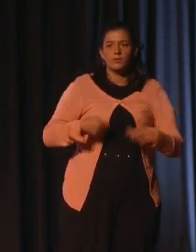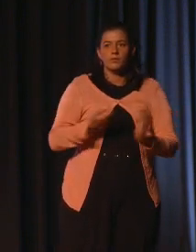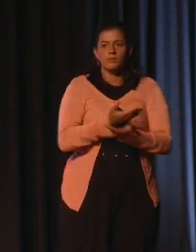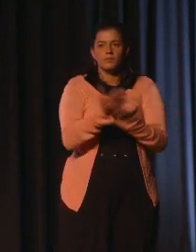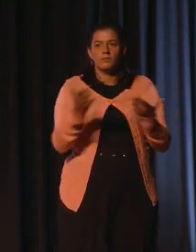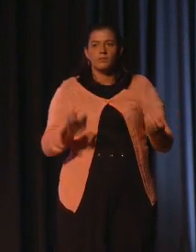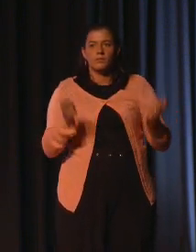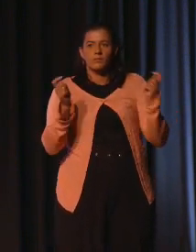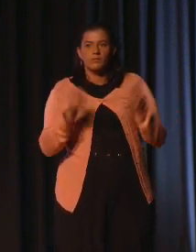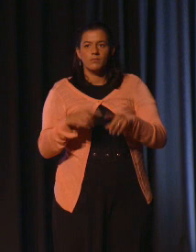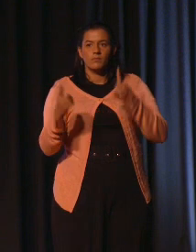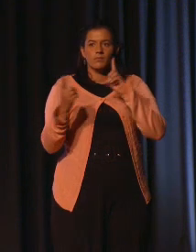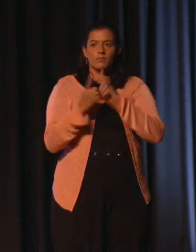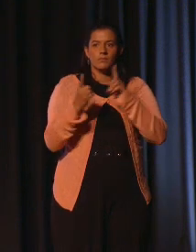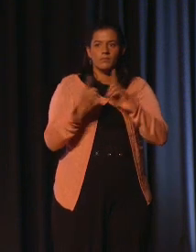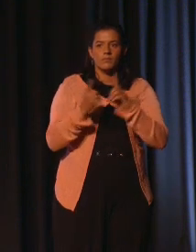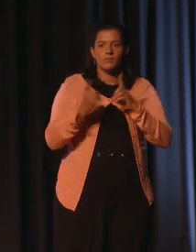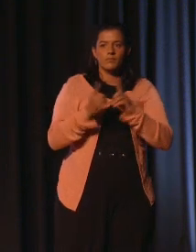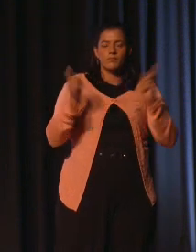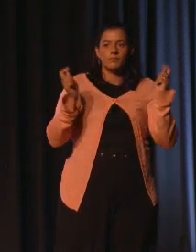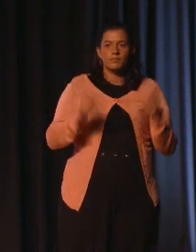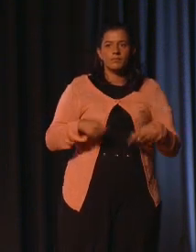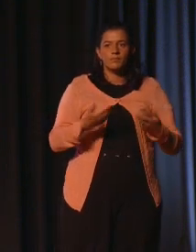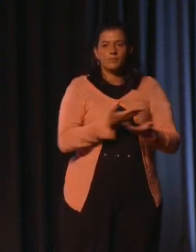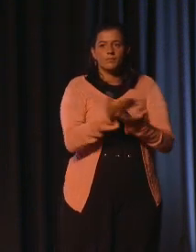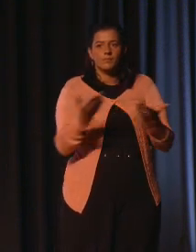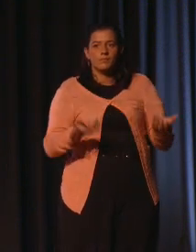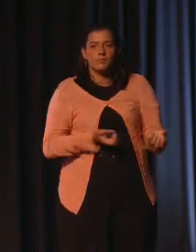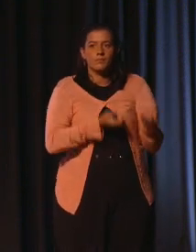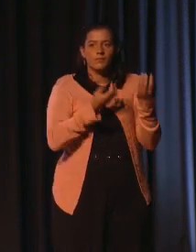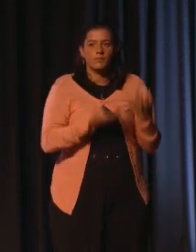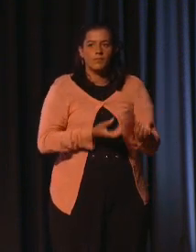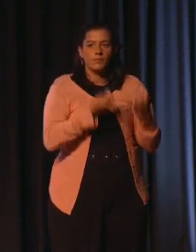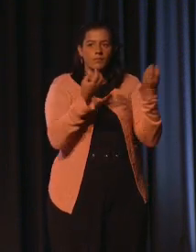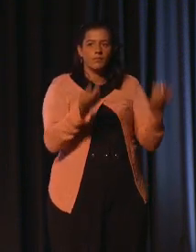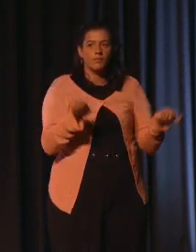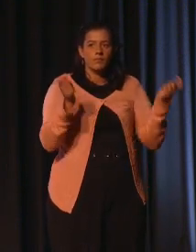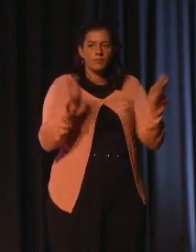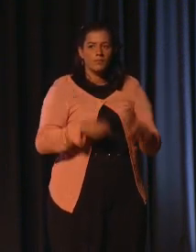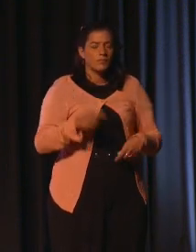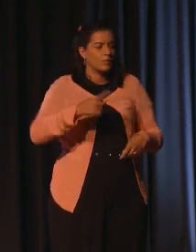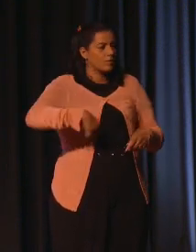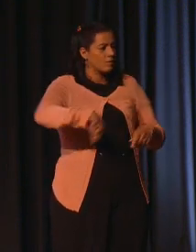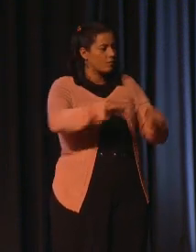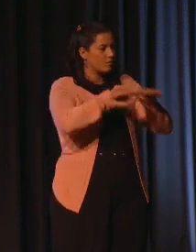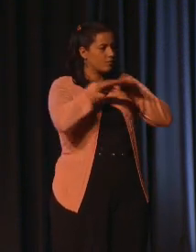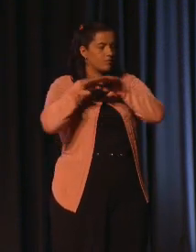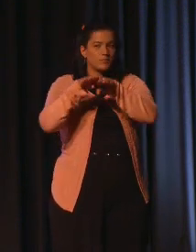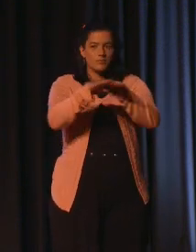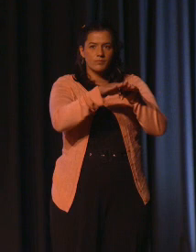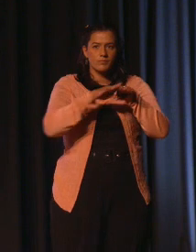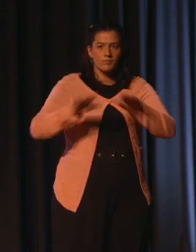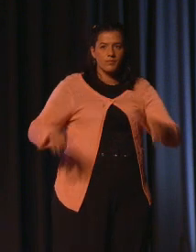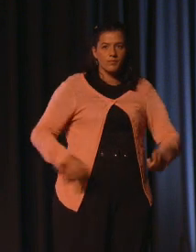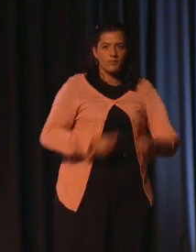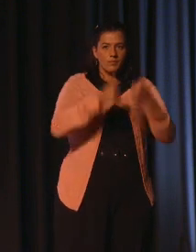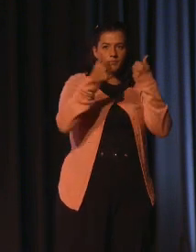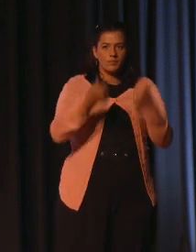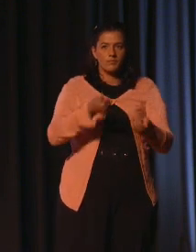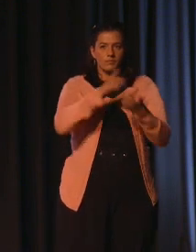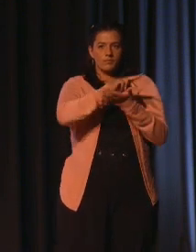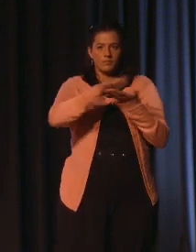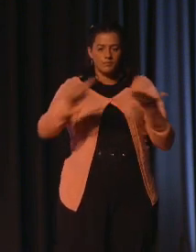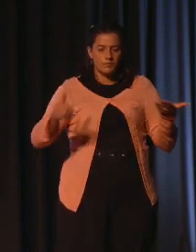sentido, para ver como que estão a qualificação desses dados e o que a gente pode fazer para equalizar, para melhorar, para minimizar